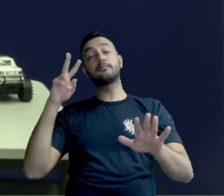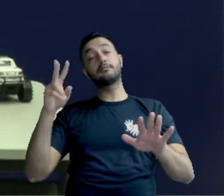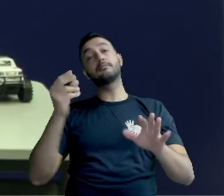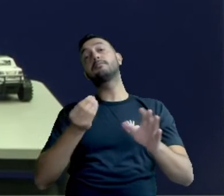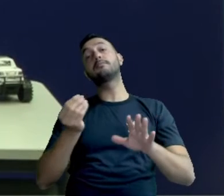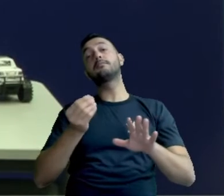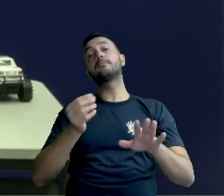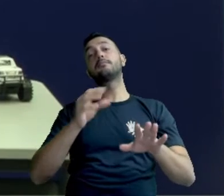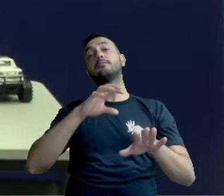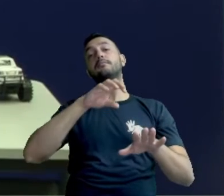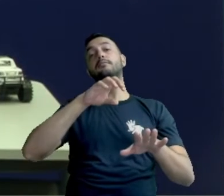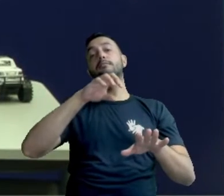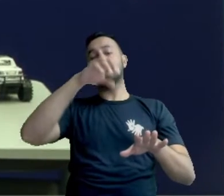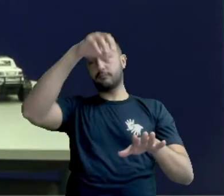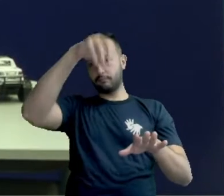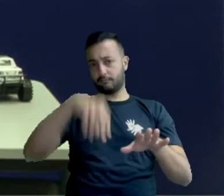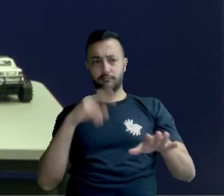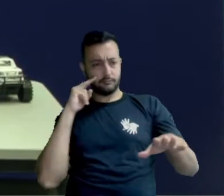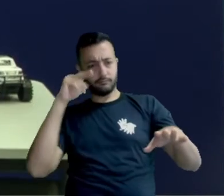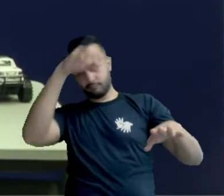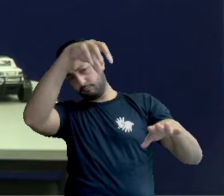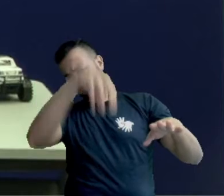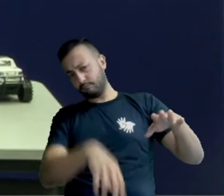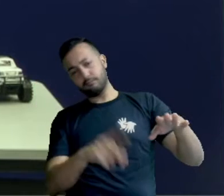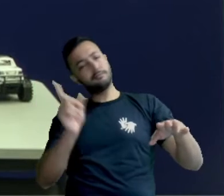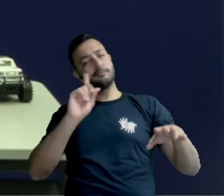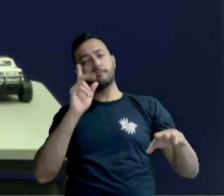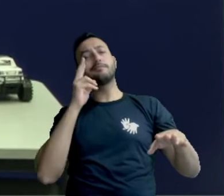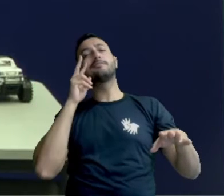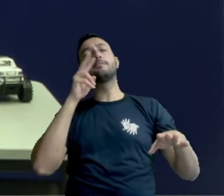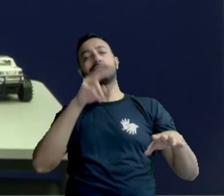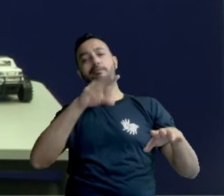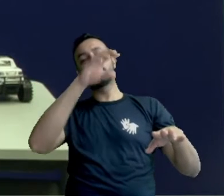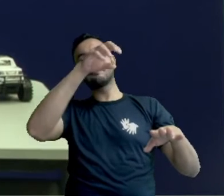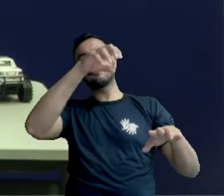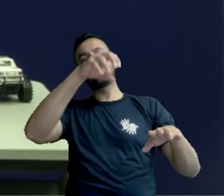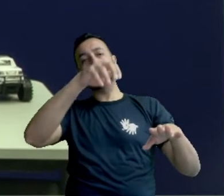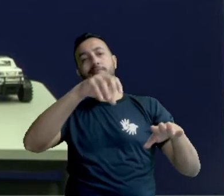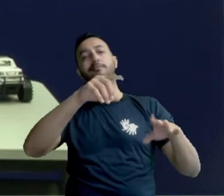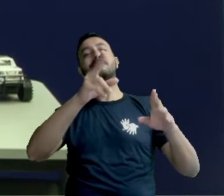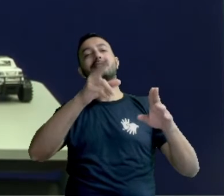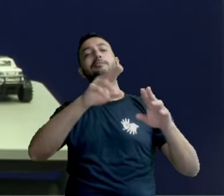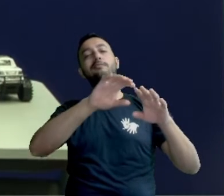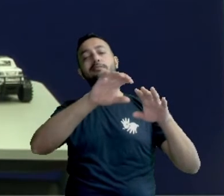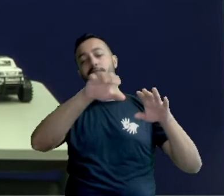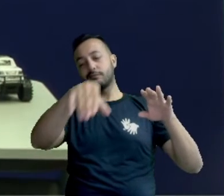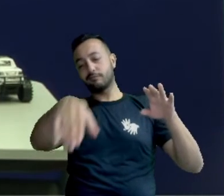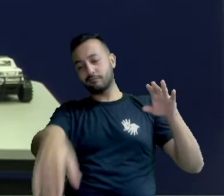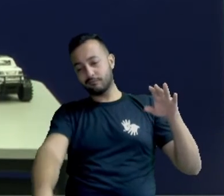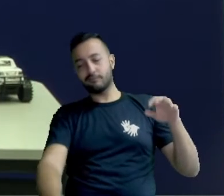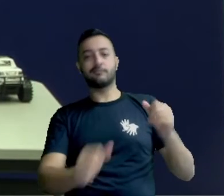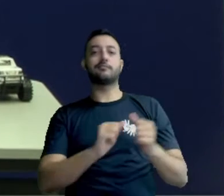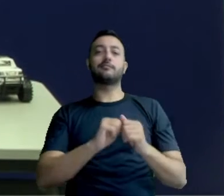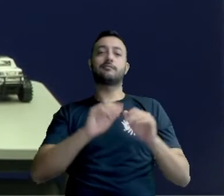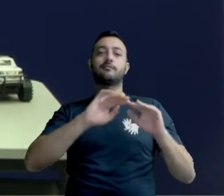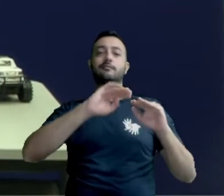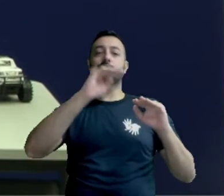objeto caindo não em linha reta. Ele ia ver o objeto caindo em forma de arco parábola.